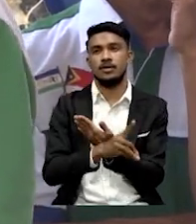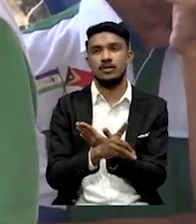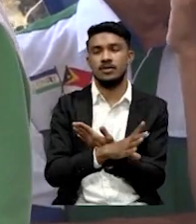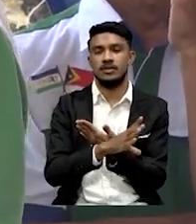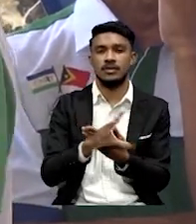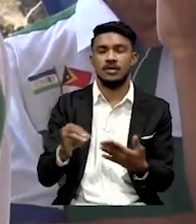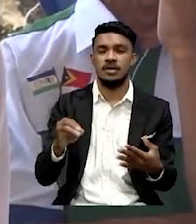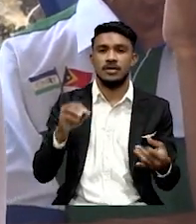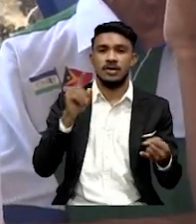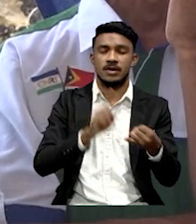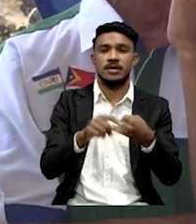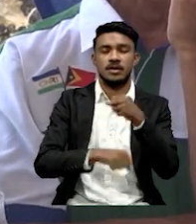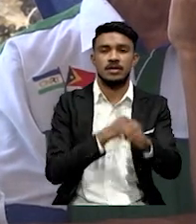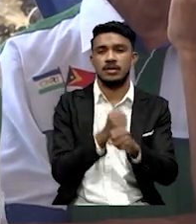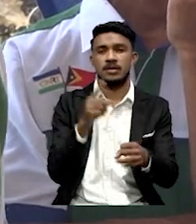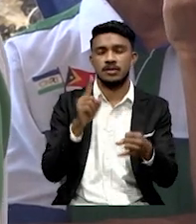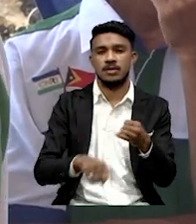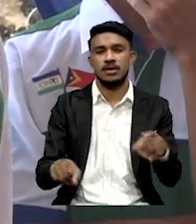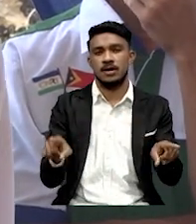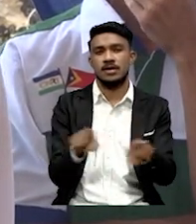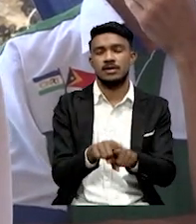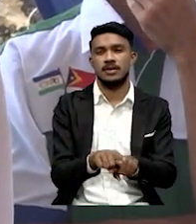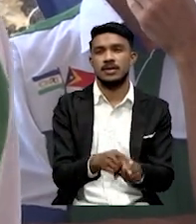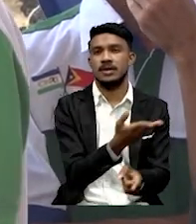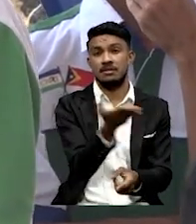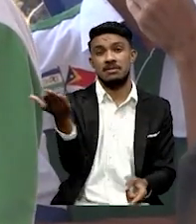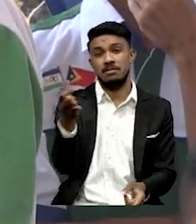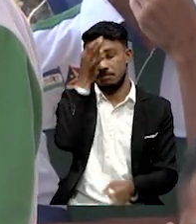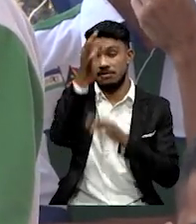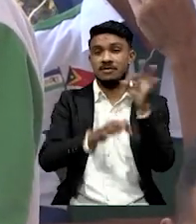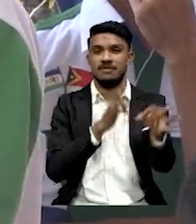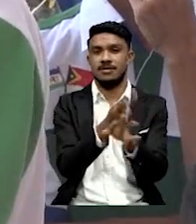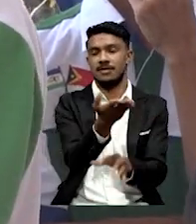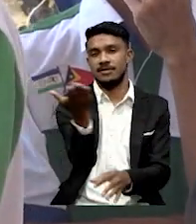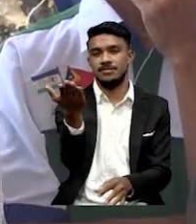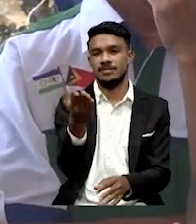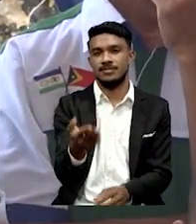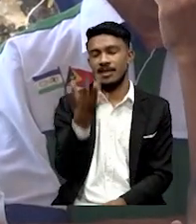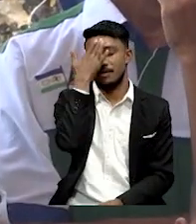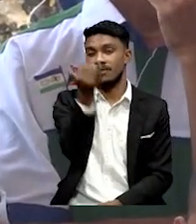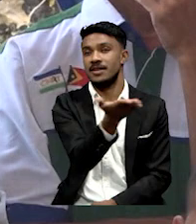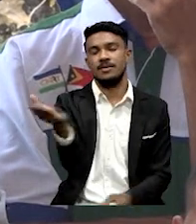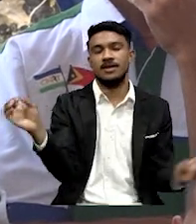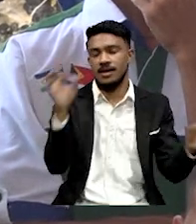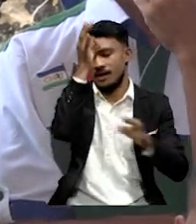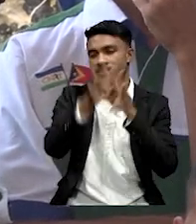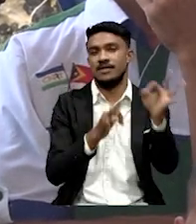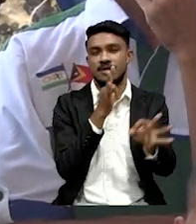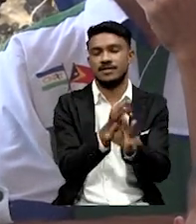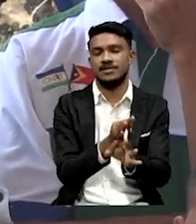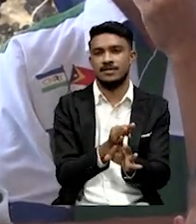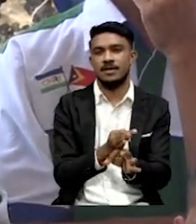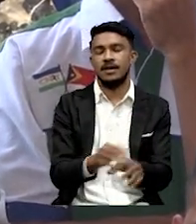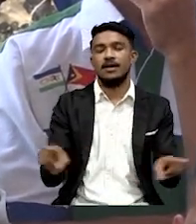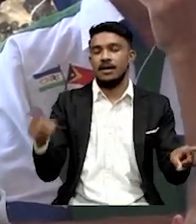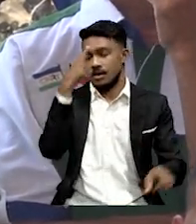ano. Mas se fiera, né? E me fiera. Estamos sendo em Lafier. Estamos na realidade